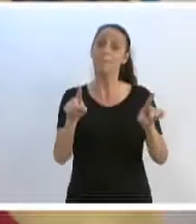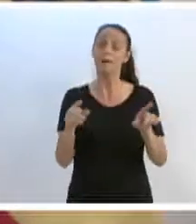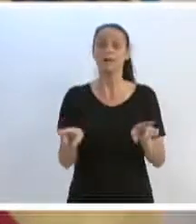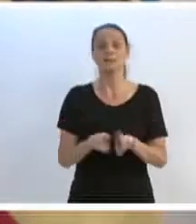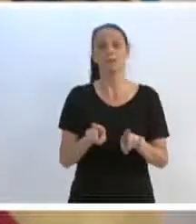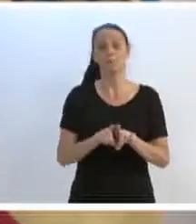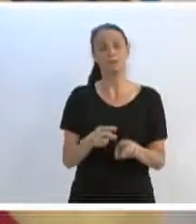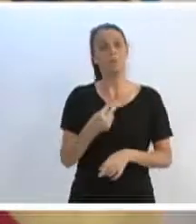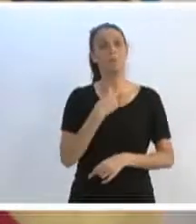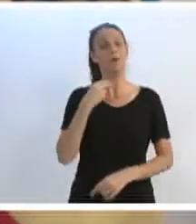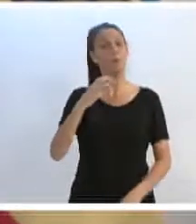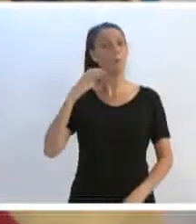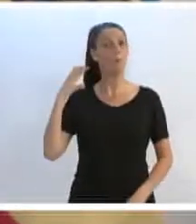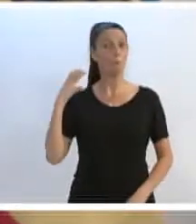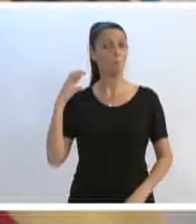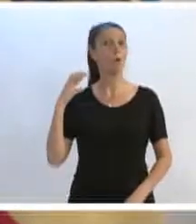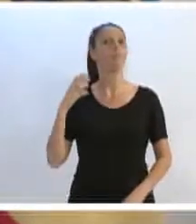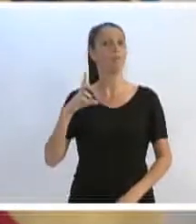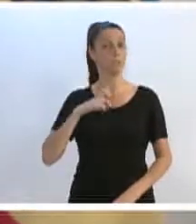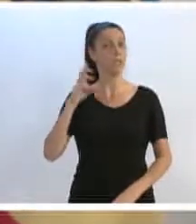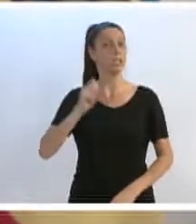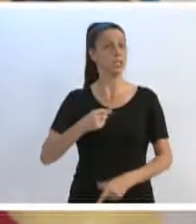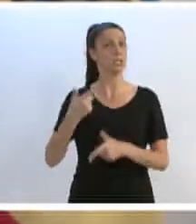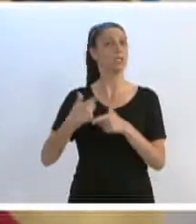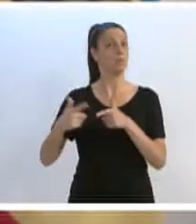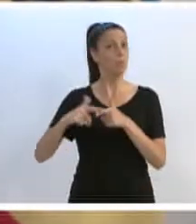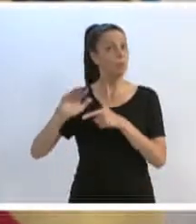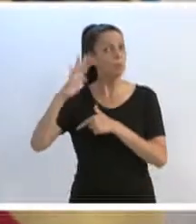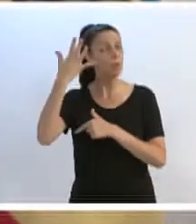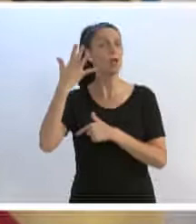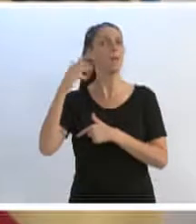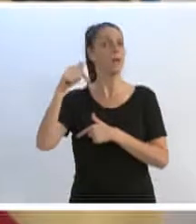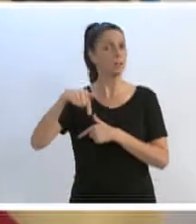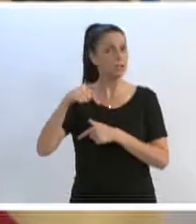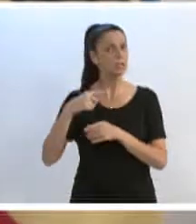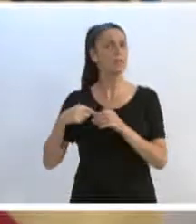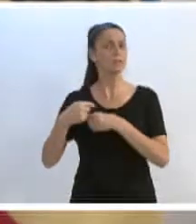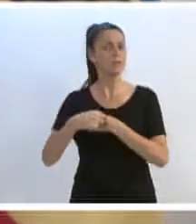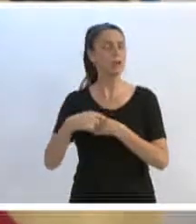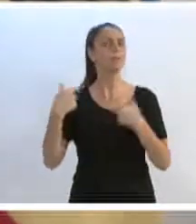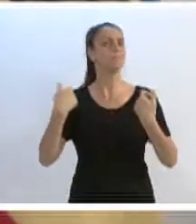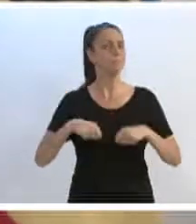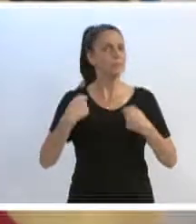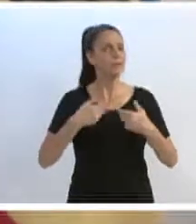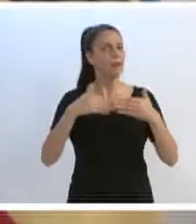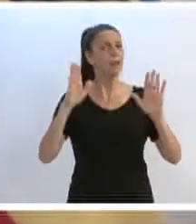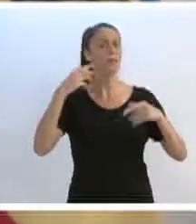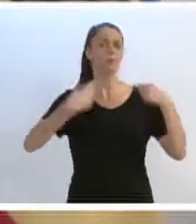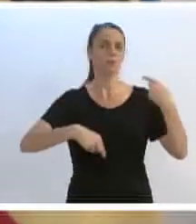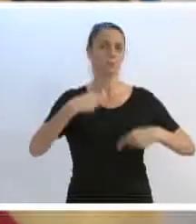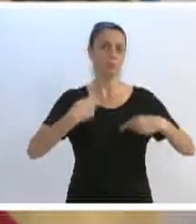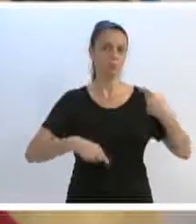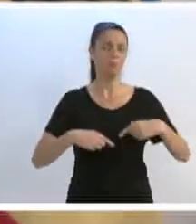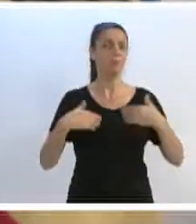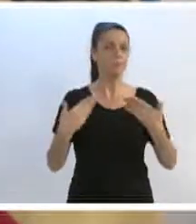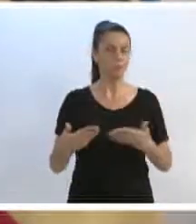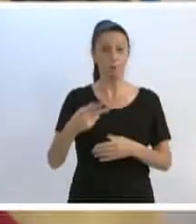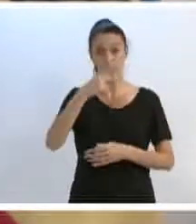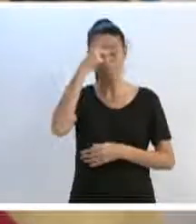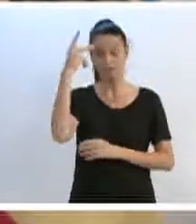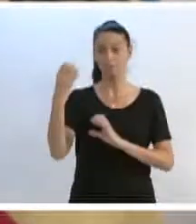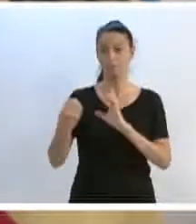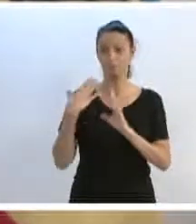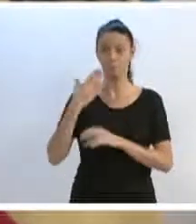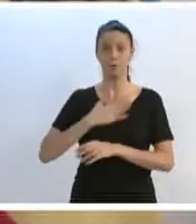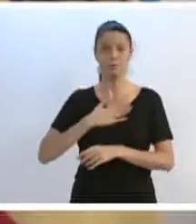ser omisso diante de problemas que são apresentados aqui na cidade que precisam que a gente faça uma discussão mais ampla. Recebi aqui um vídeo de